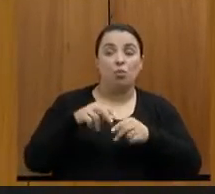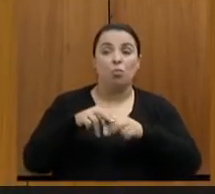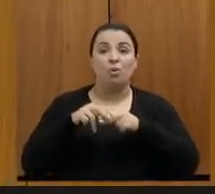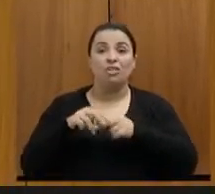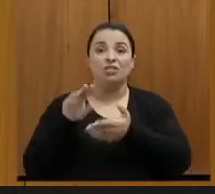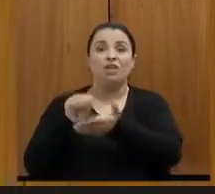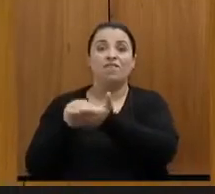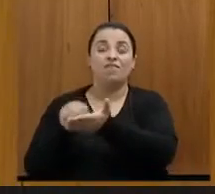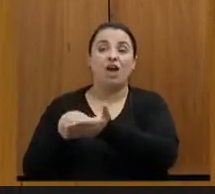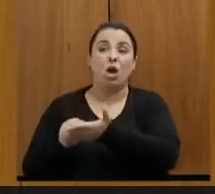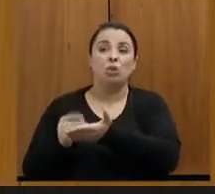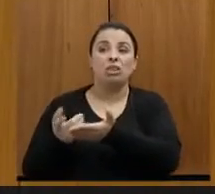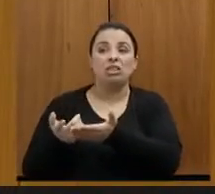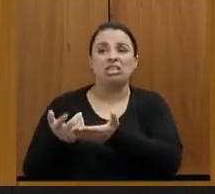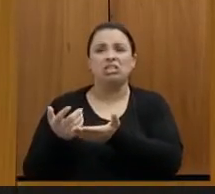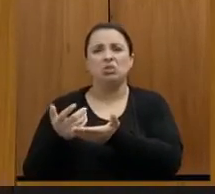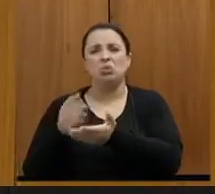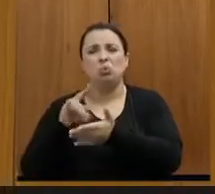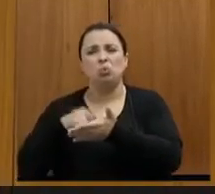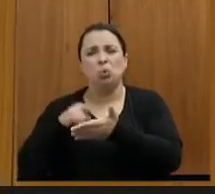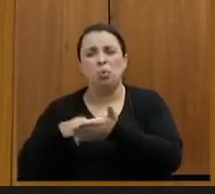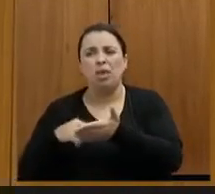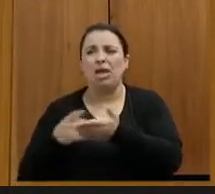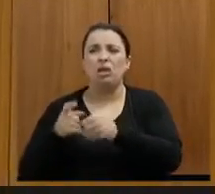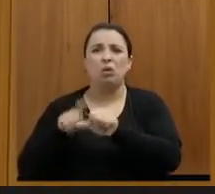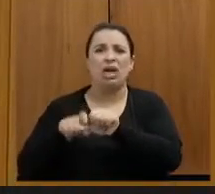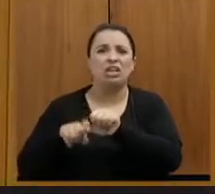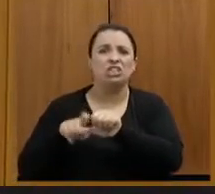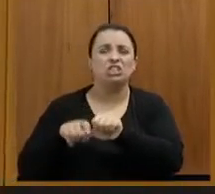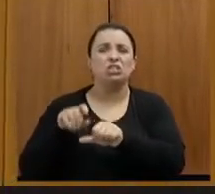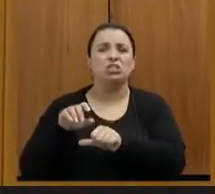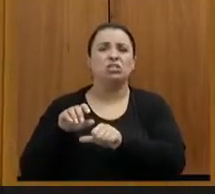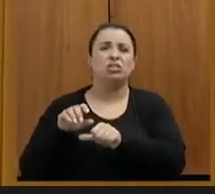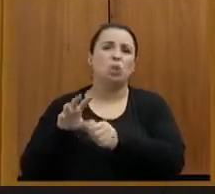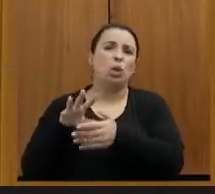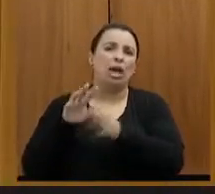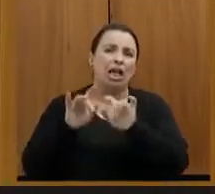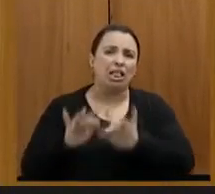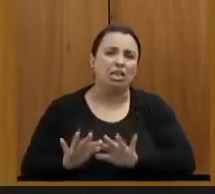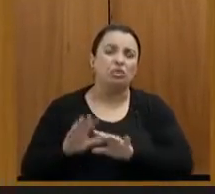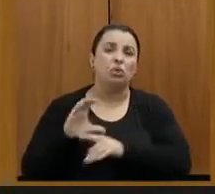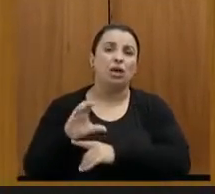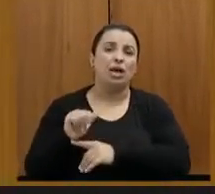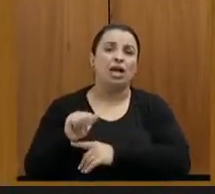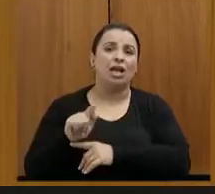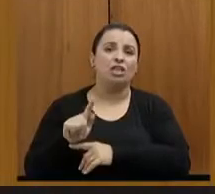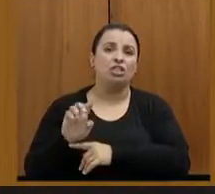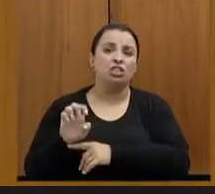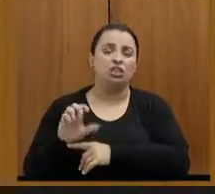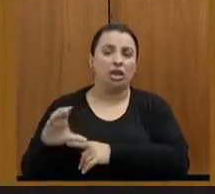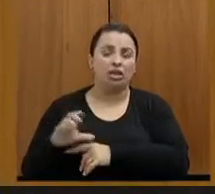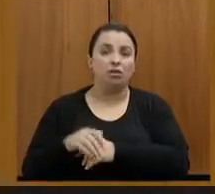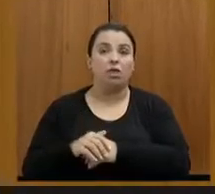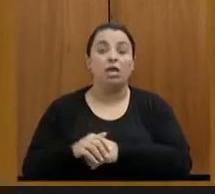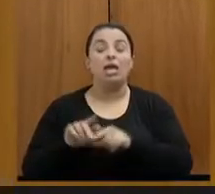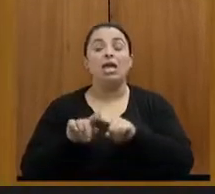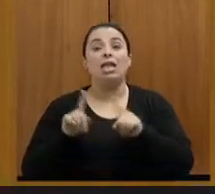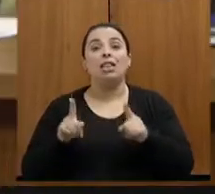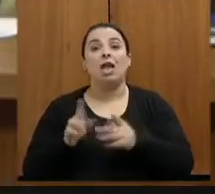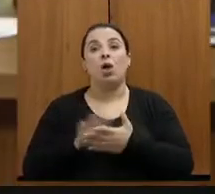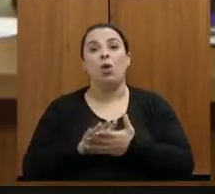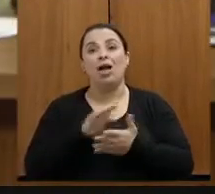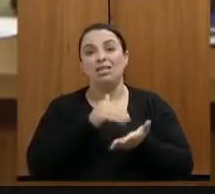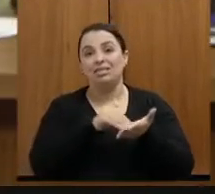alguma pendência cadastral do município no CAGEC. Então, a opção que a Secretaria prontamente nos